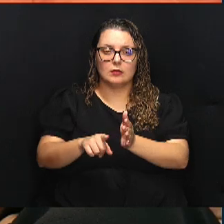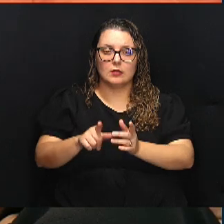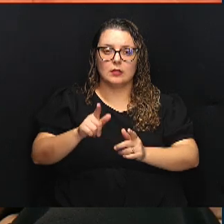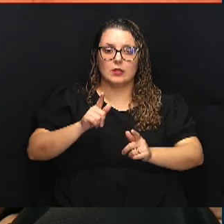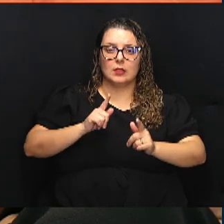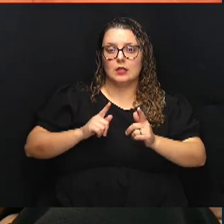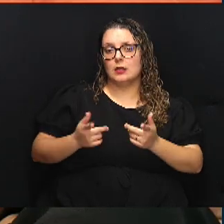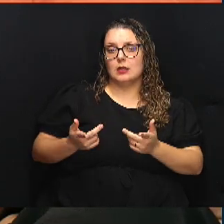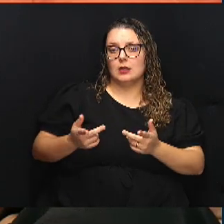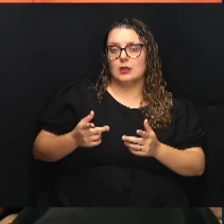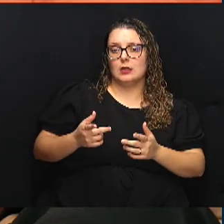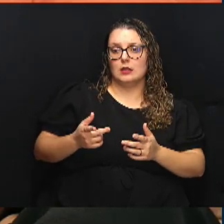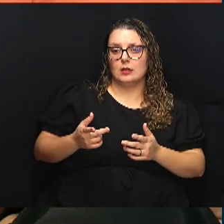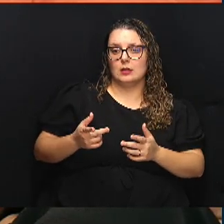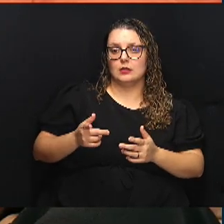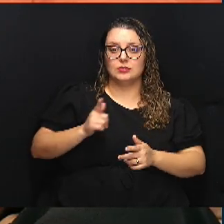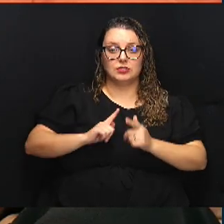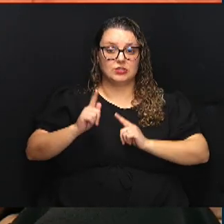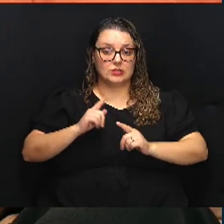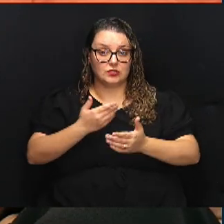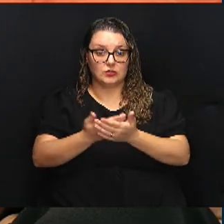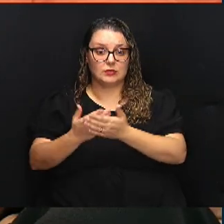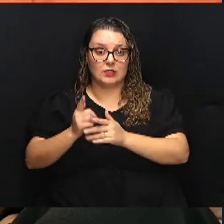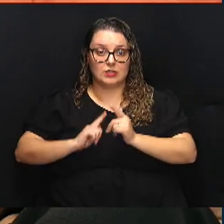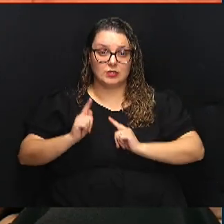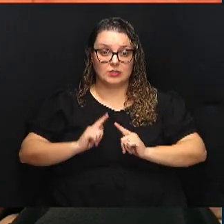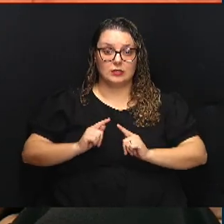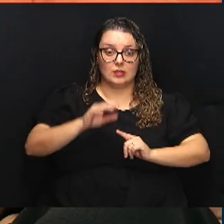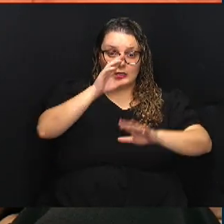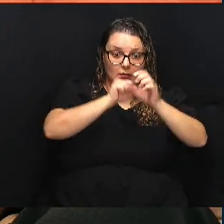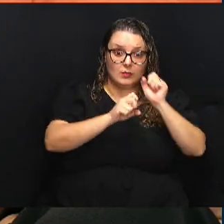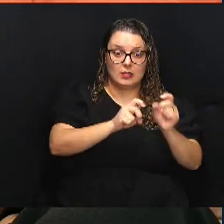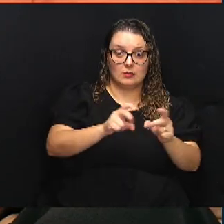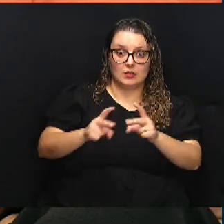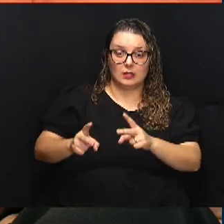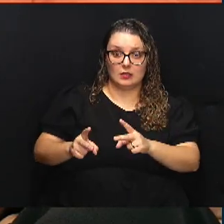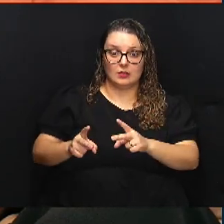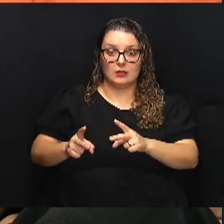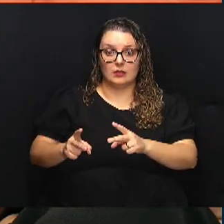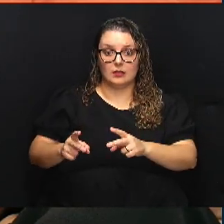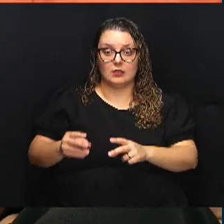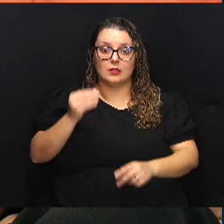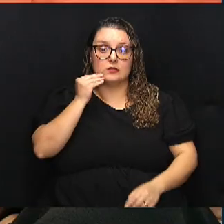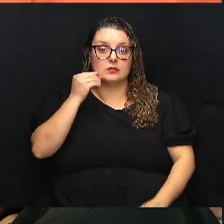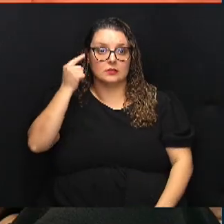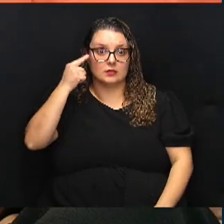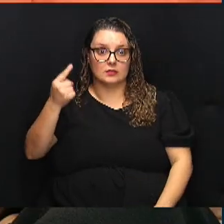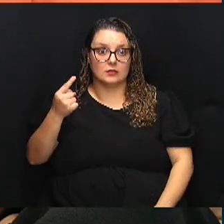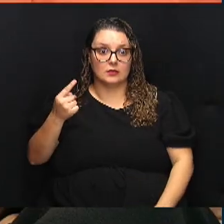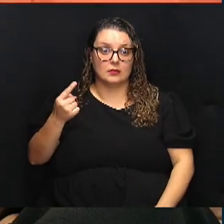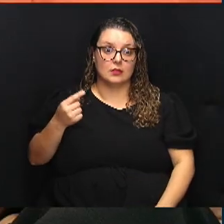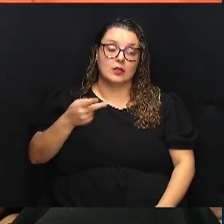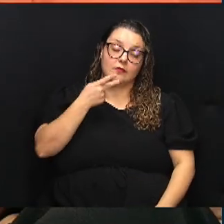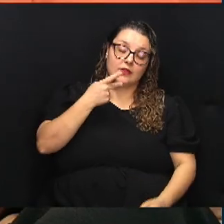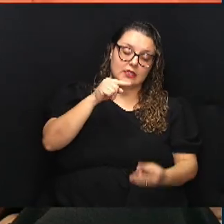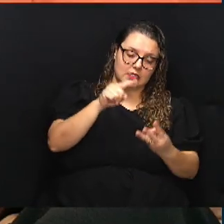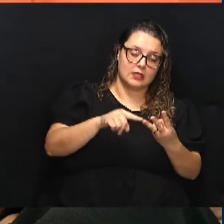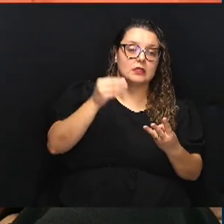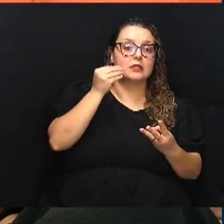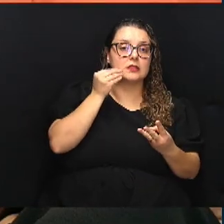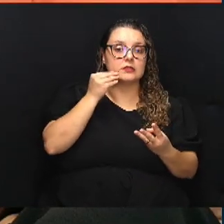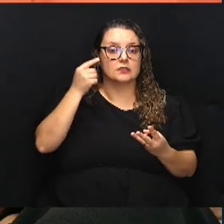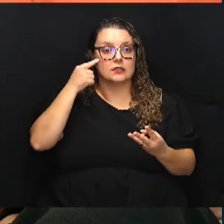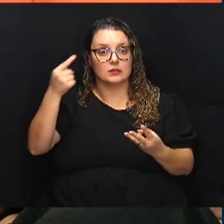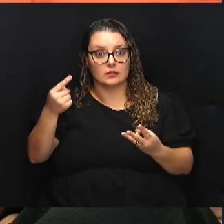aprender vendas ou já testar a ideia. Entre essas três, eu diria testar a ideia. Só que eu parto do princípio de que, minimamente, o